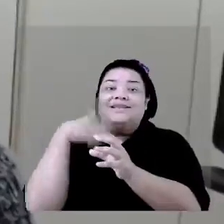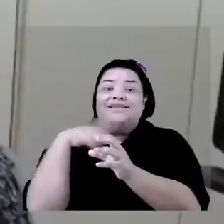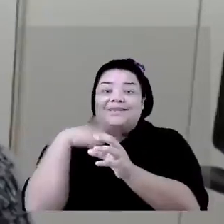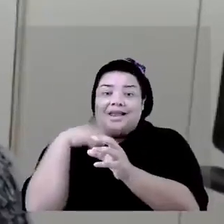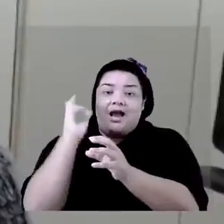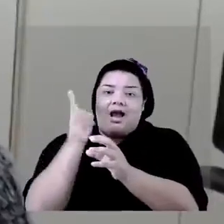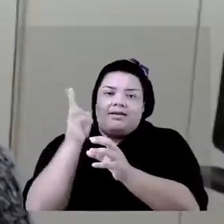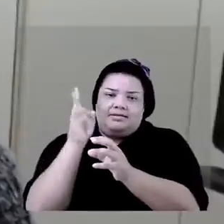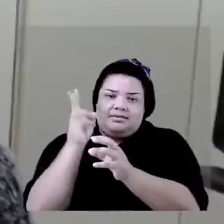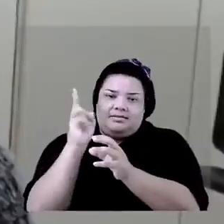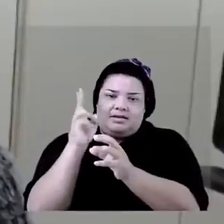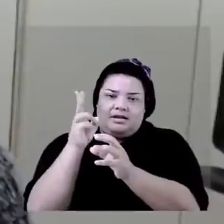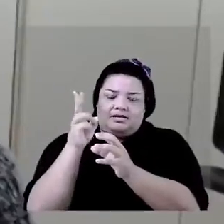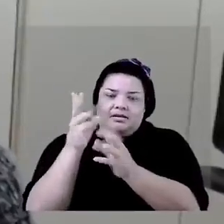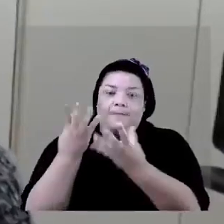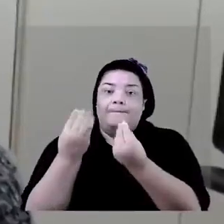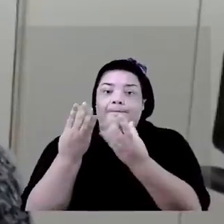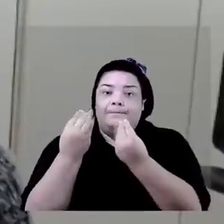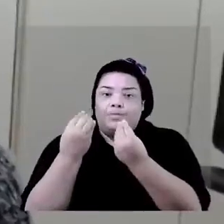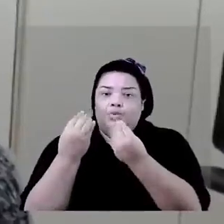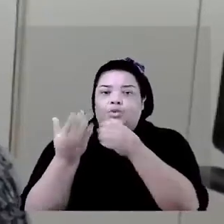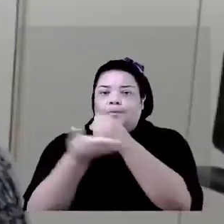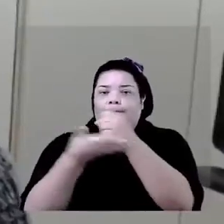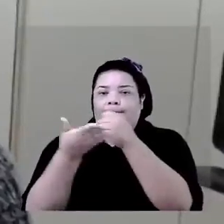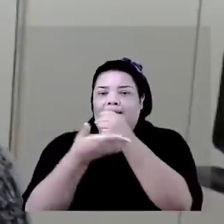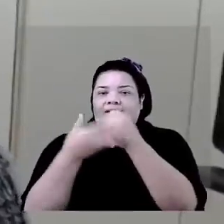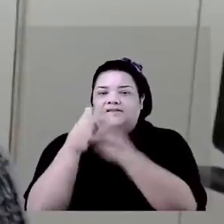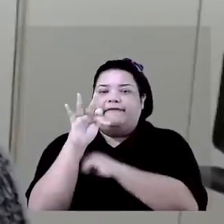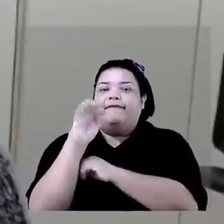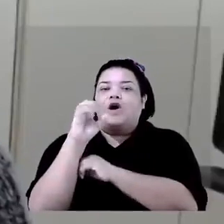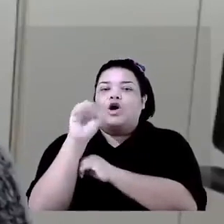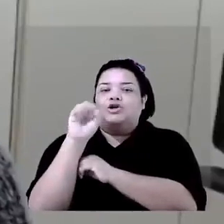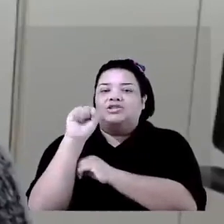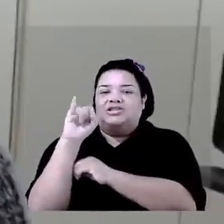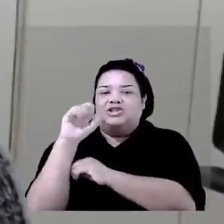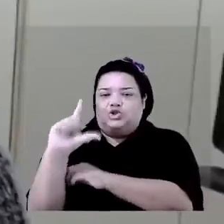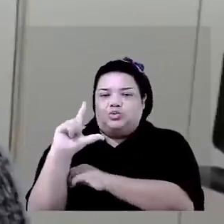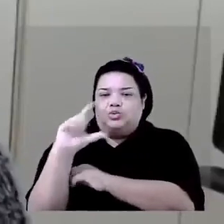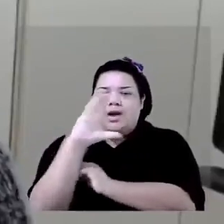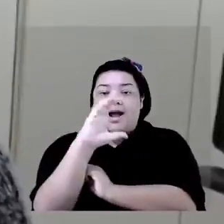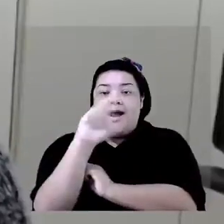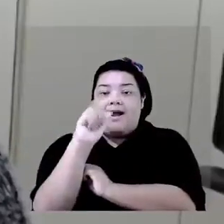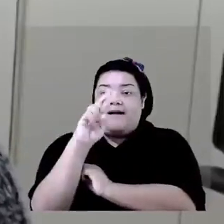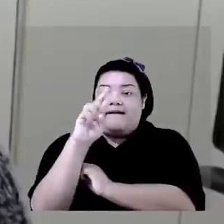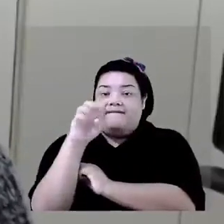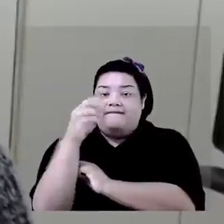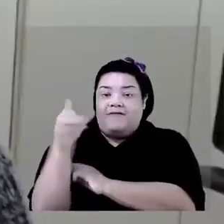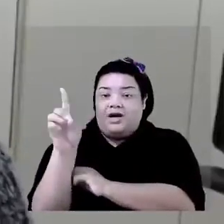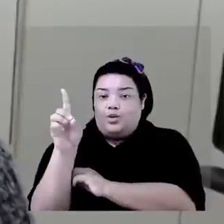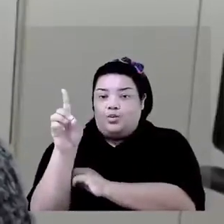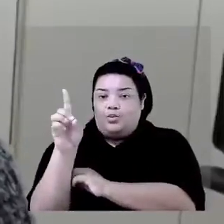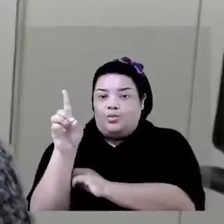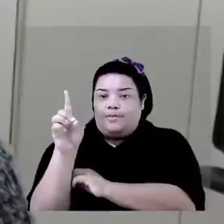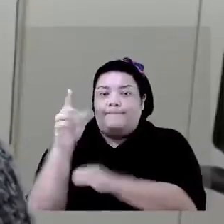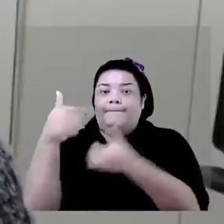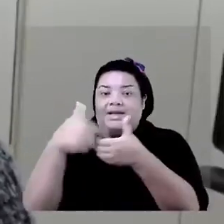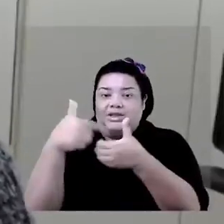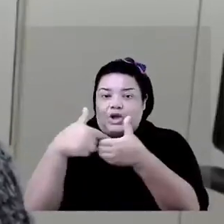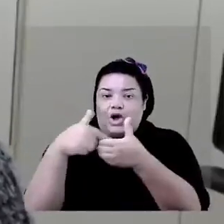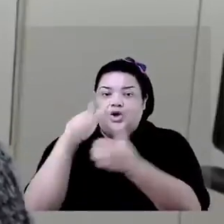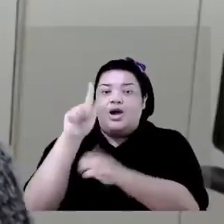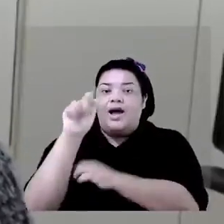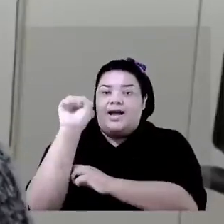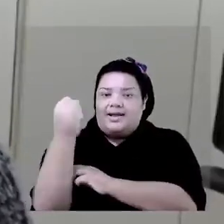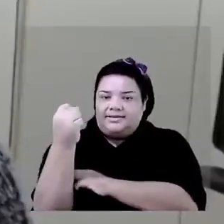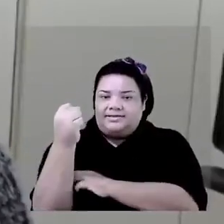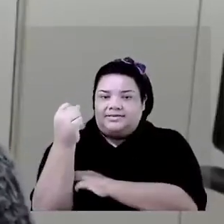energética muito baseada em fontes fósseis, né? A questão do carvão, do próprio petróleo, do gás. E o Brasil ele